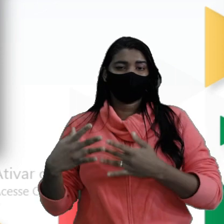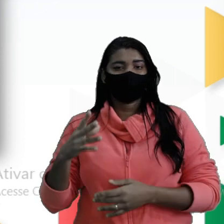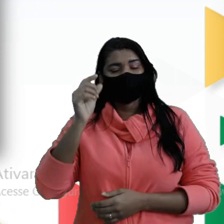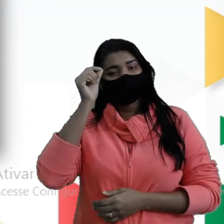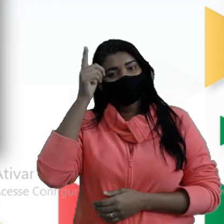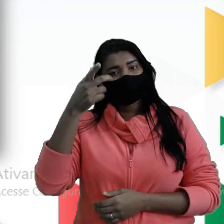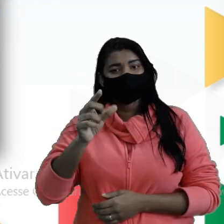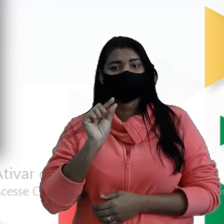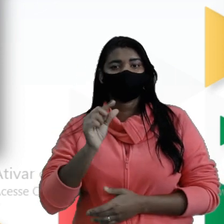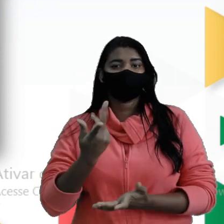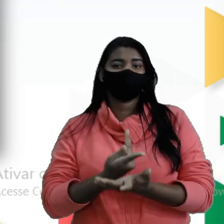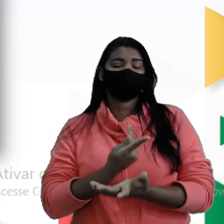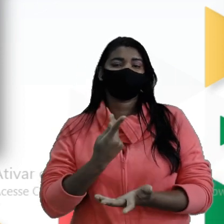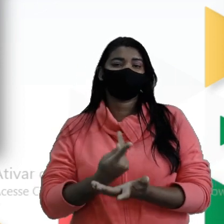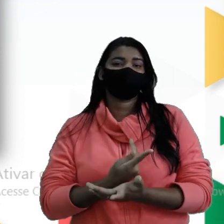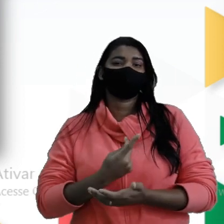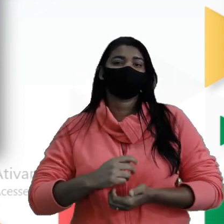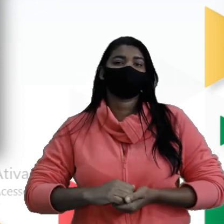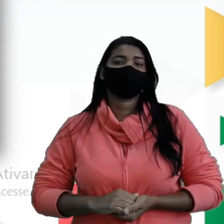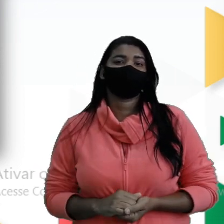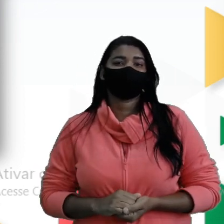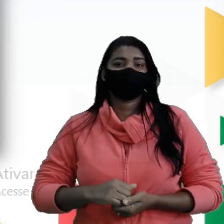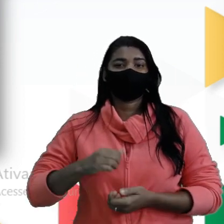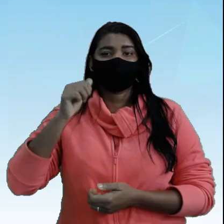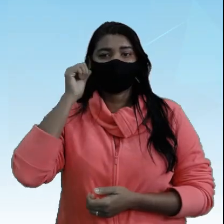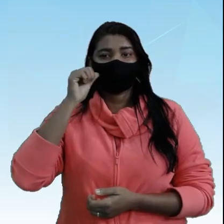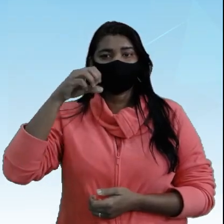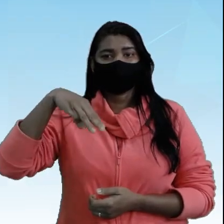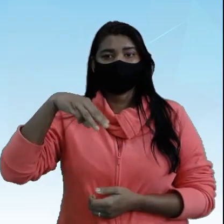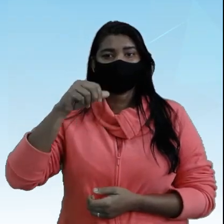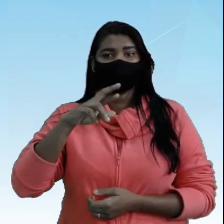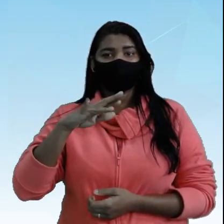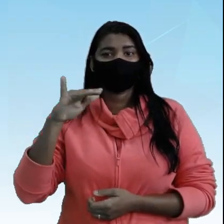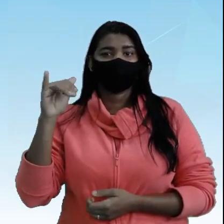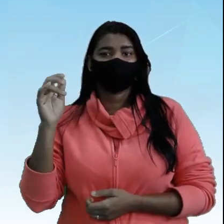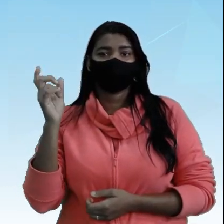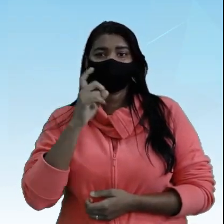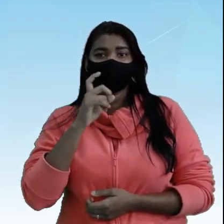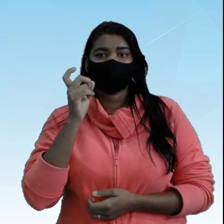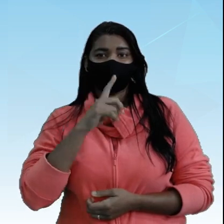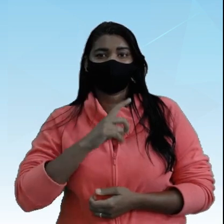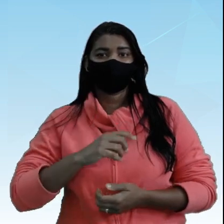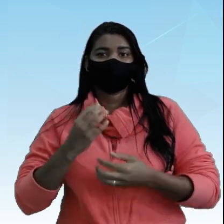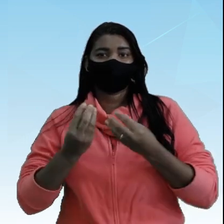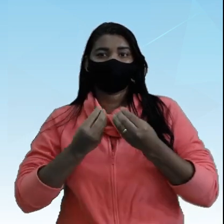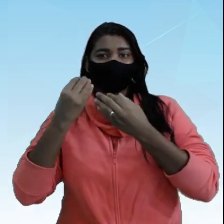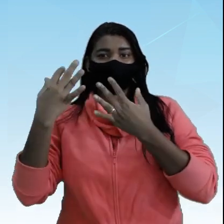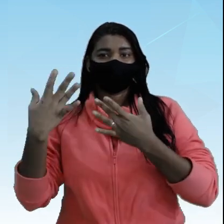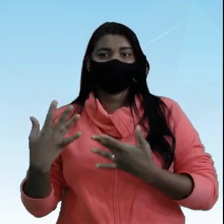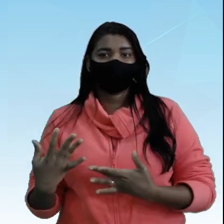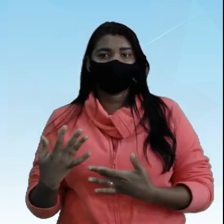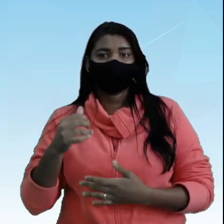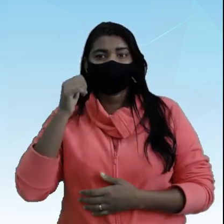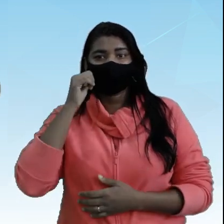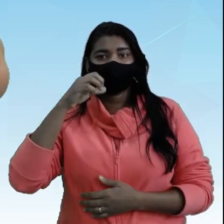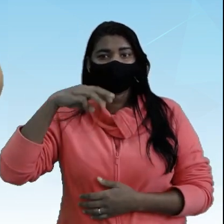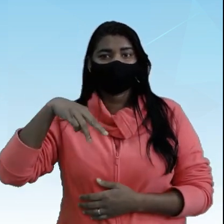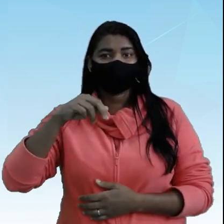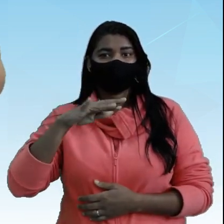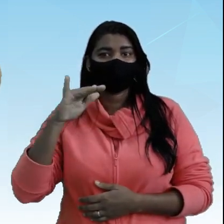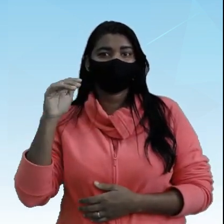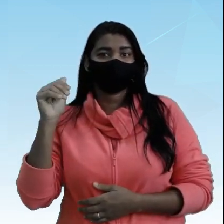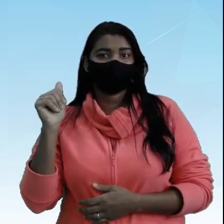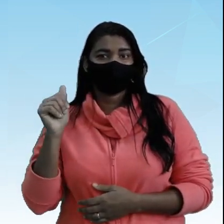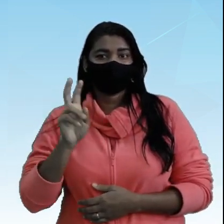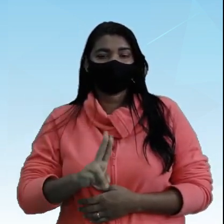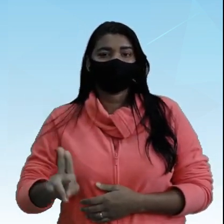de quê? De erro. Então, quando eu digo Maria mentiu, é como se eu dissesse Maria usou de